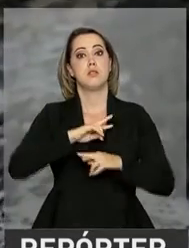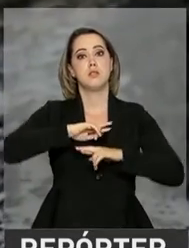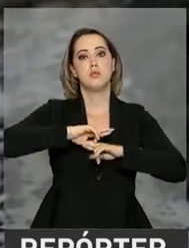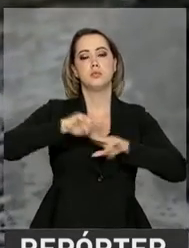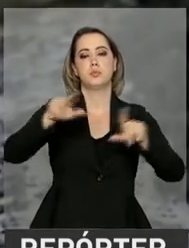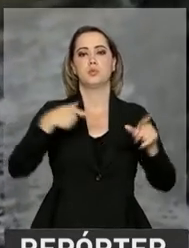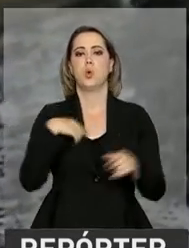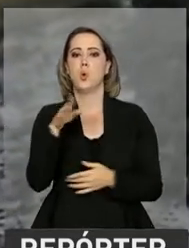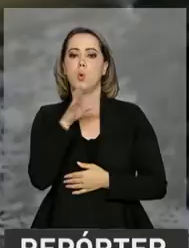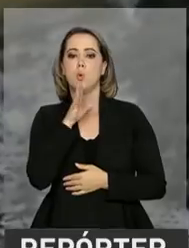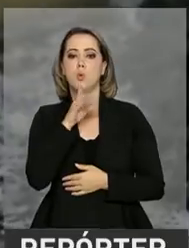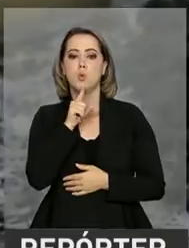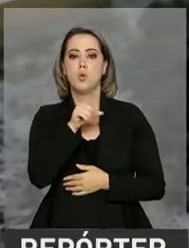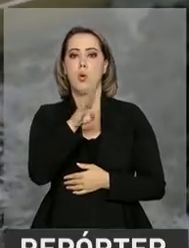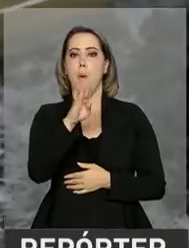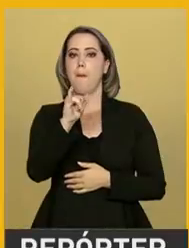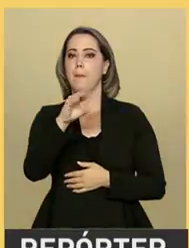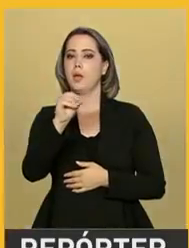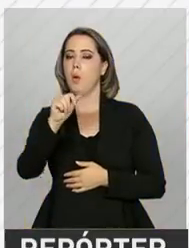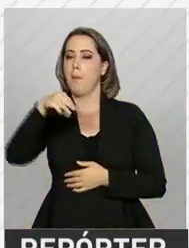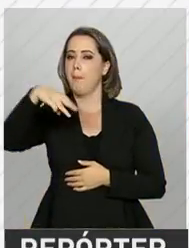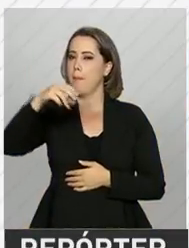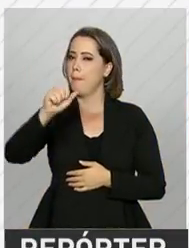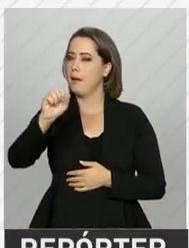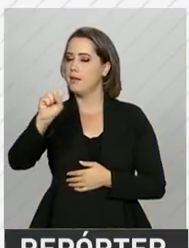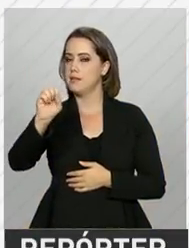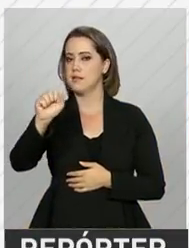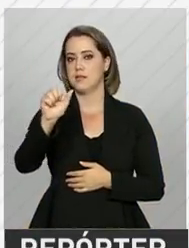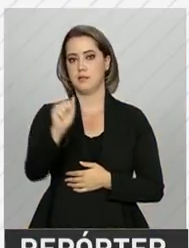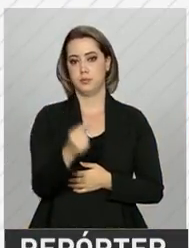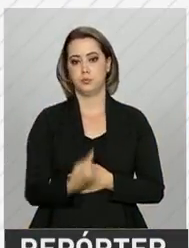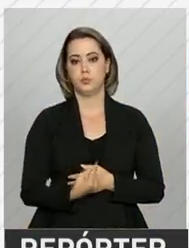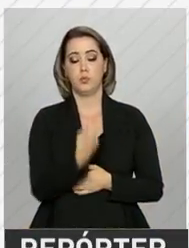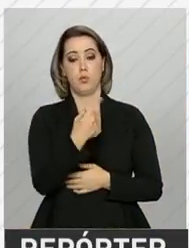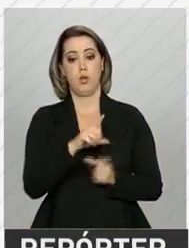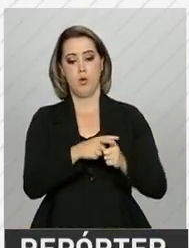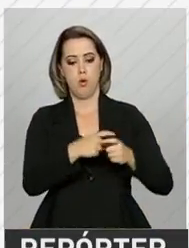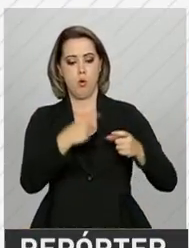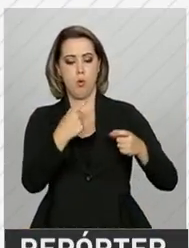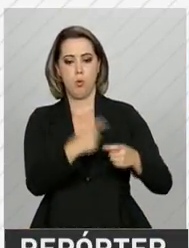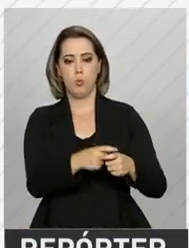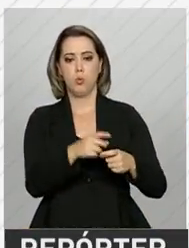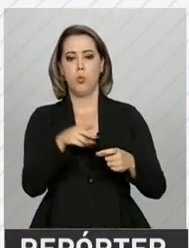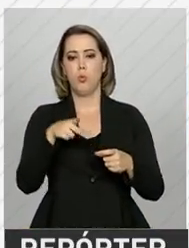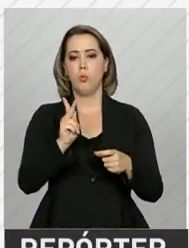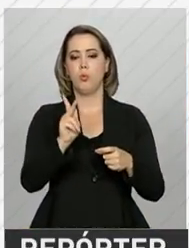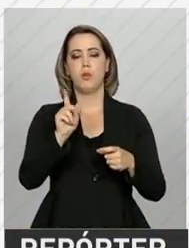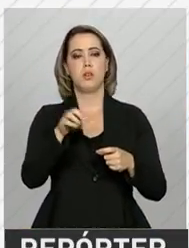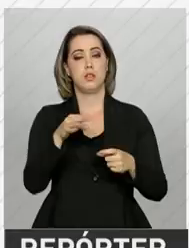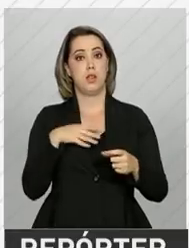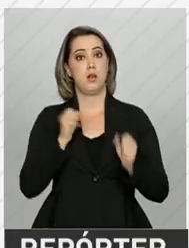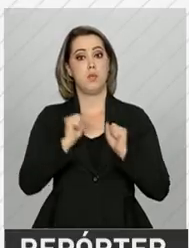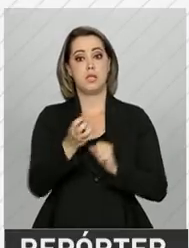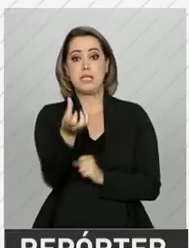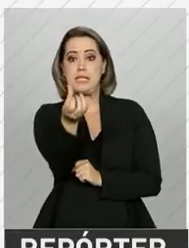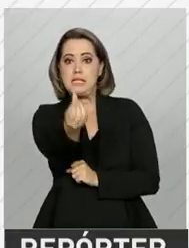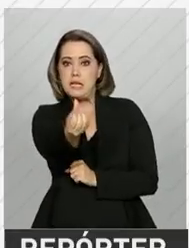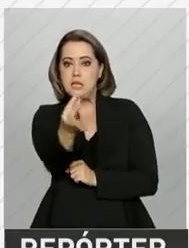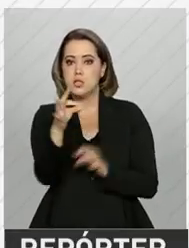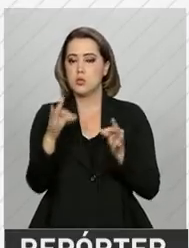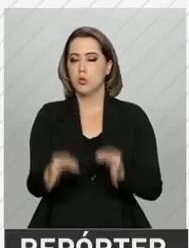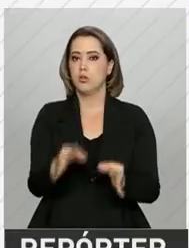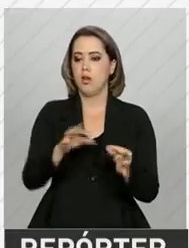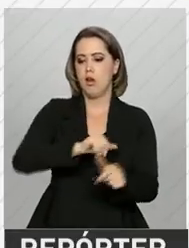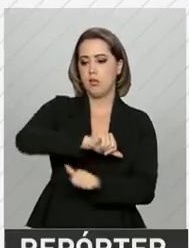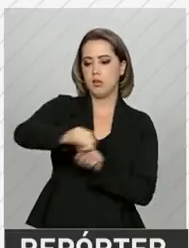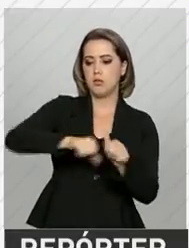orgânica, conhecida como biomassa. Para se ter uma ideia, um hectare de microalgas pode gerar até 6 toneladas